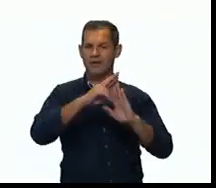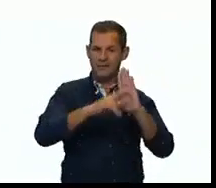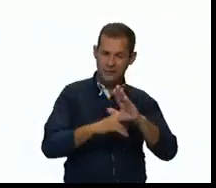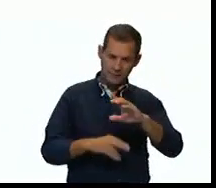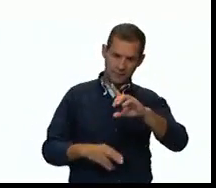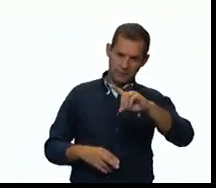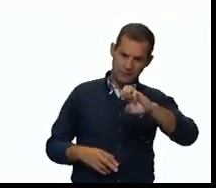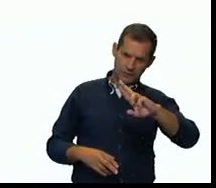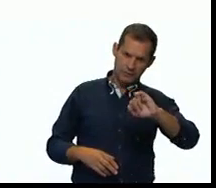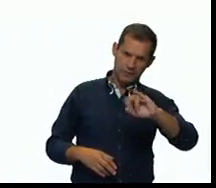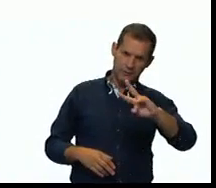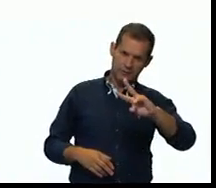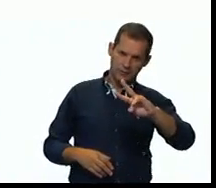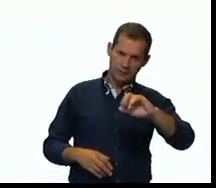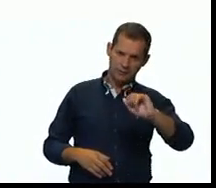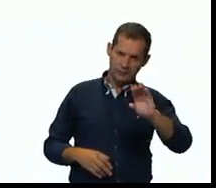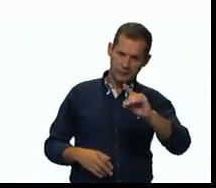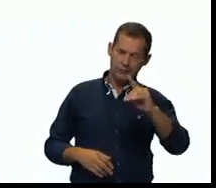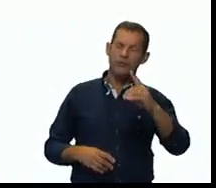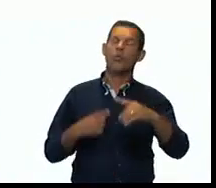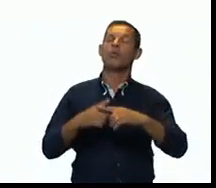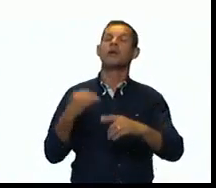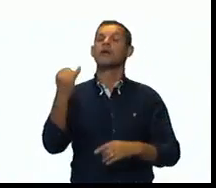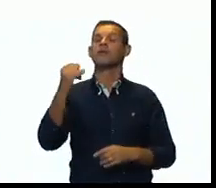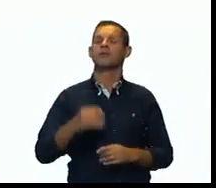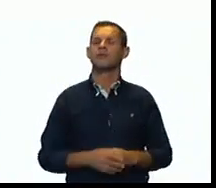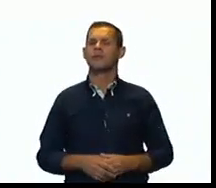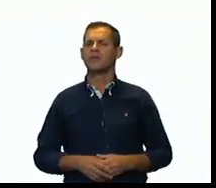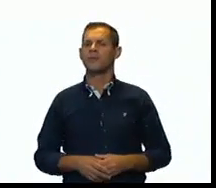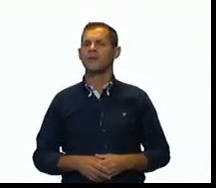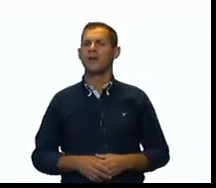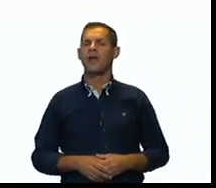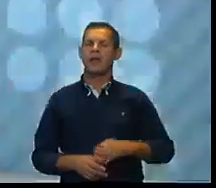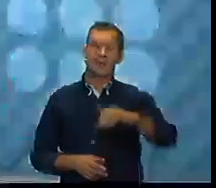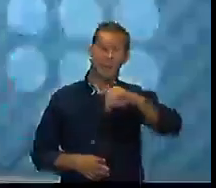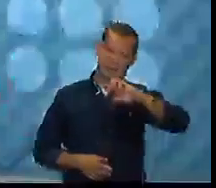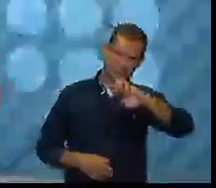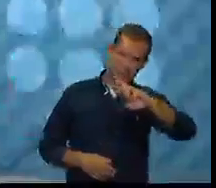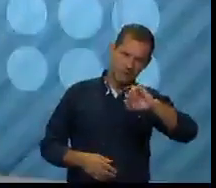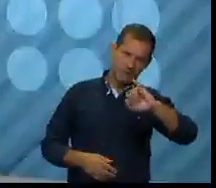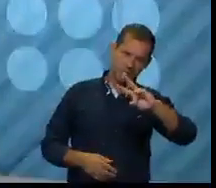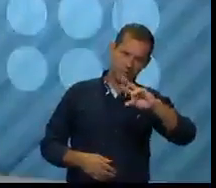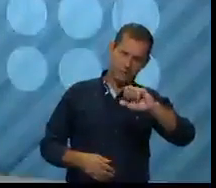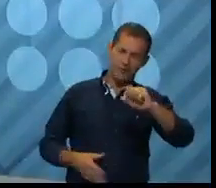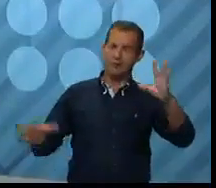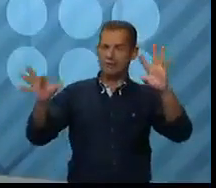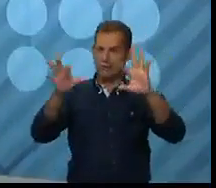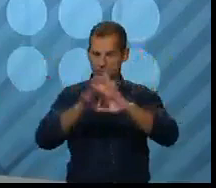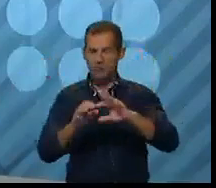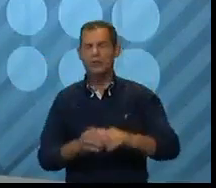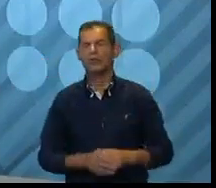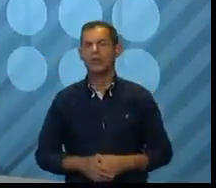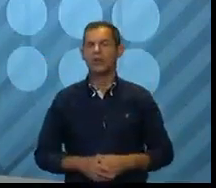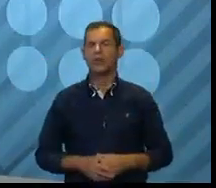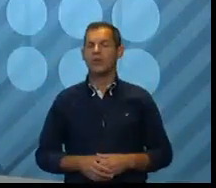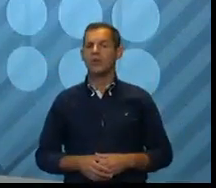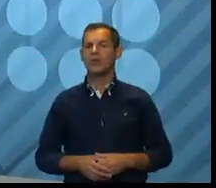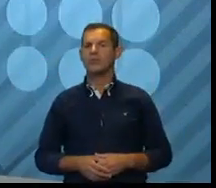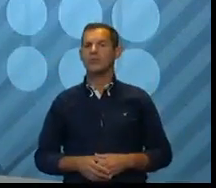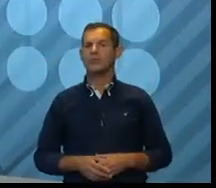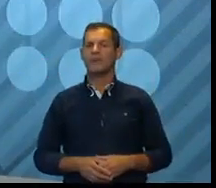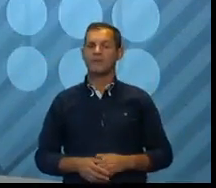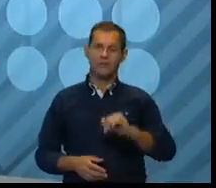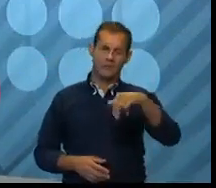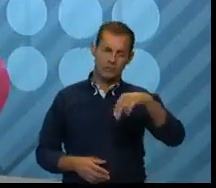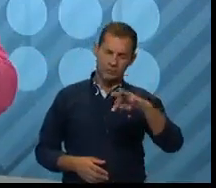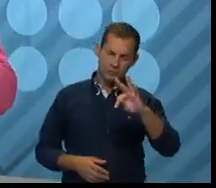de derivação. Por que que isso é importante? As derivadas, elas estão relacionadas com as integrais.